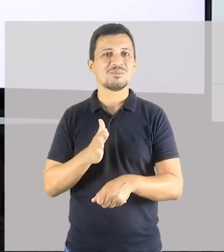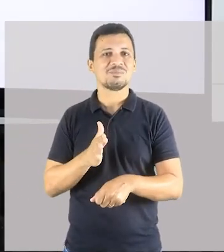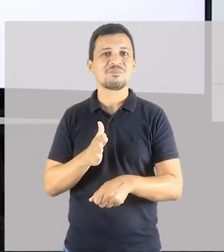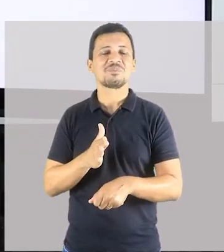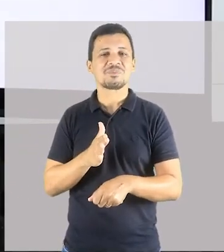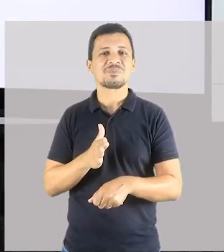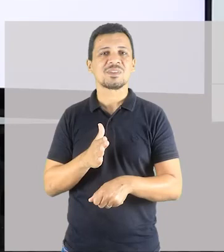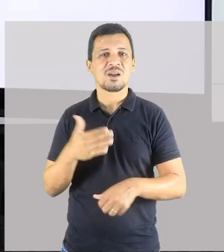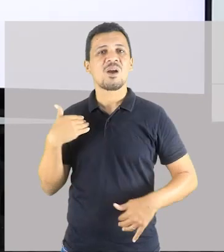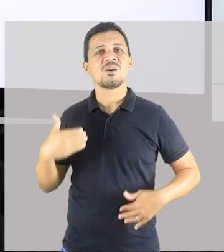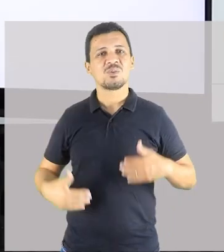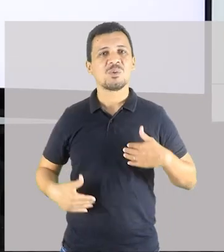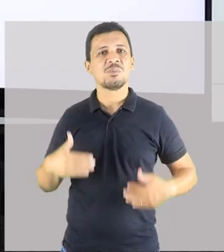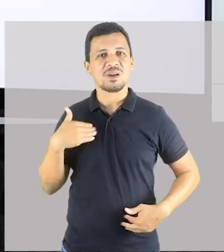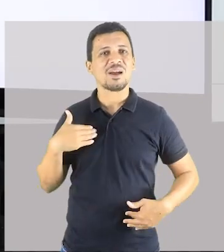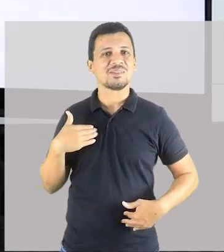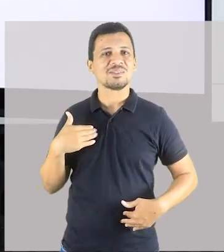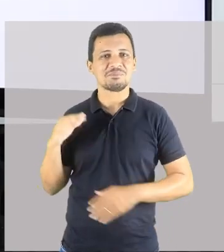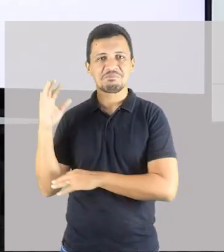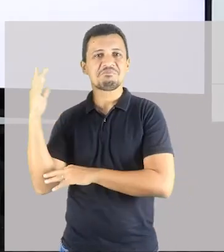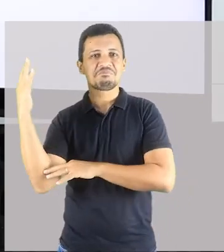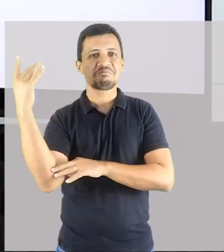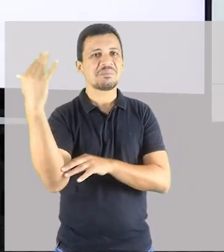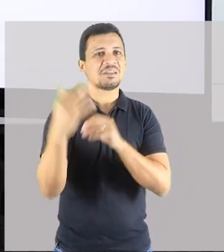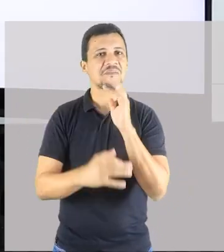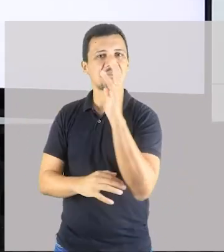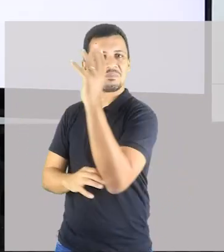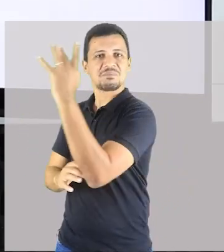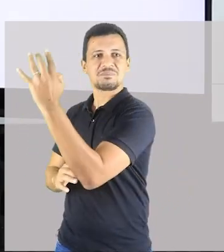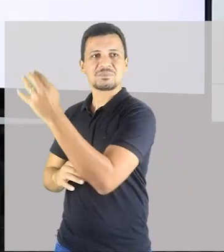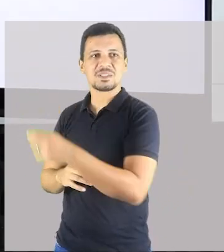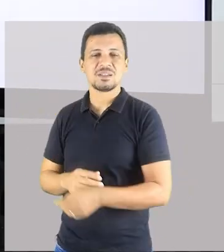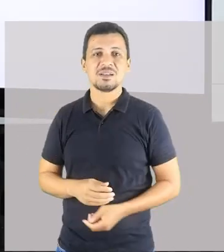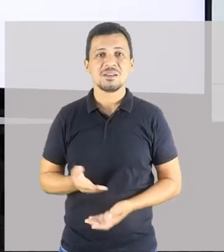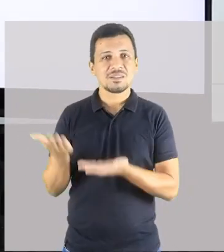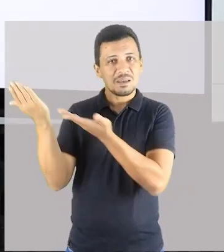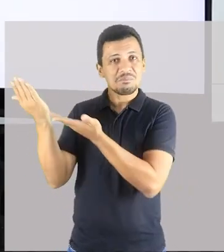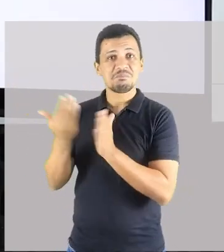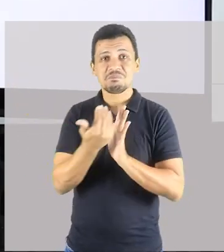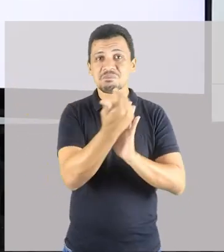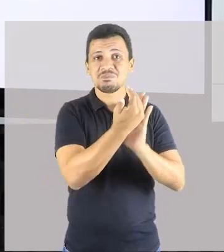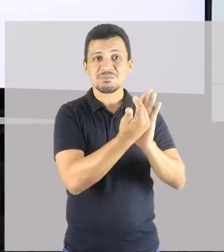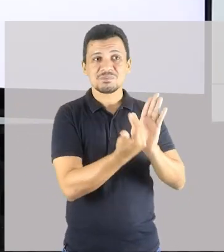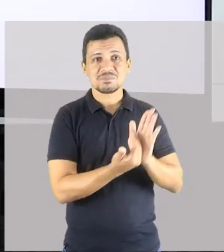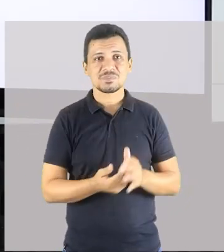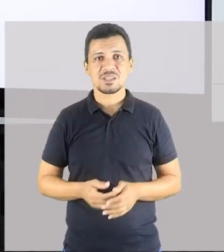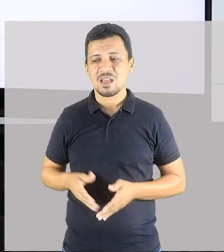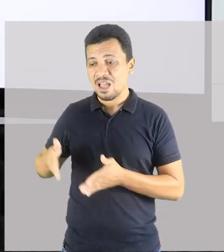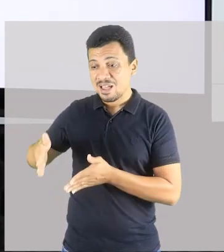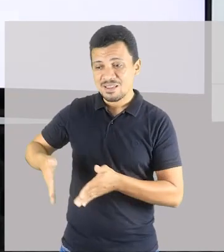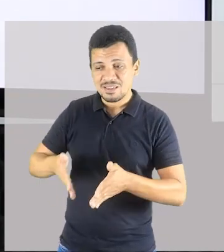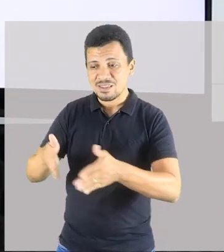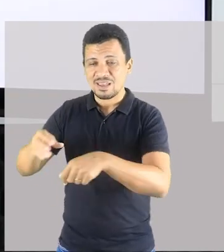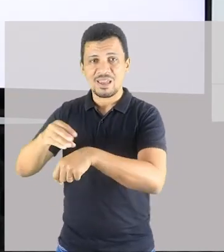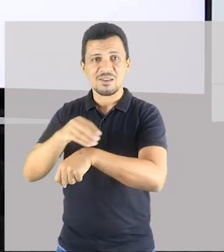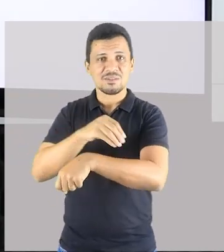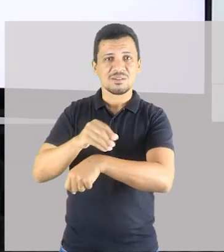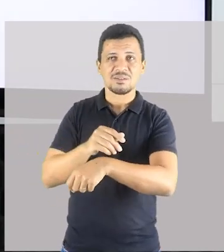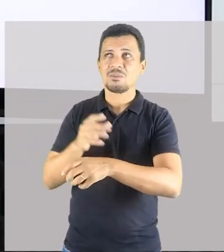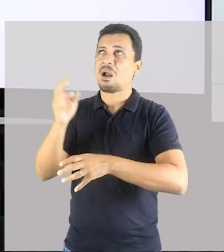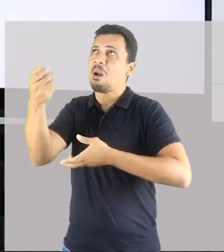tá? As práticas corporais de aventura na natureza. E aí nós temos aqui alguns exemplos, ó, as trilhas,